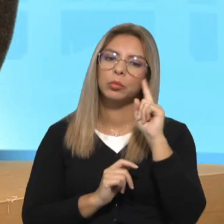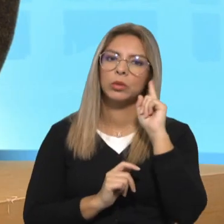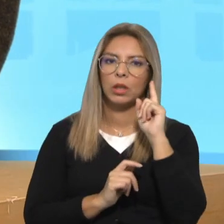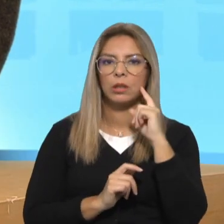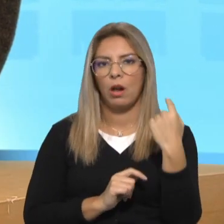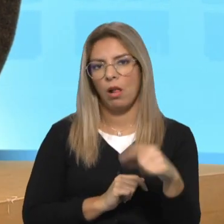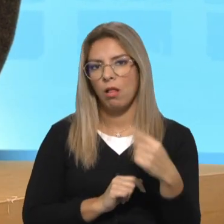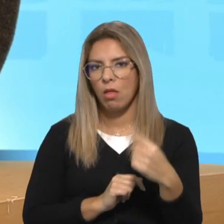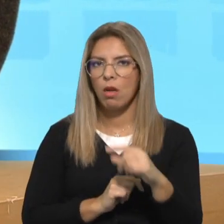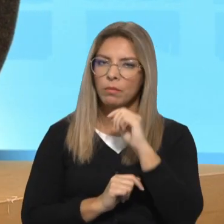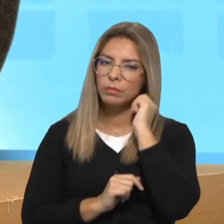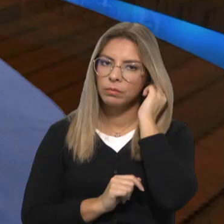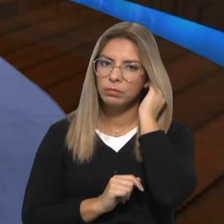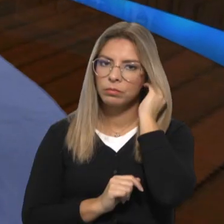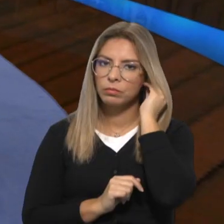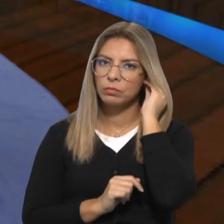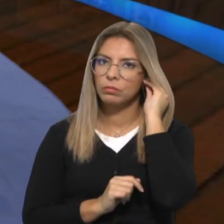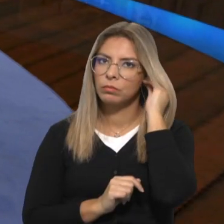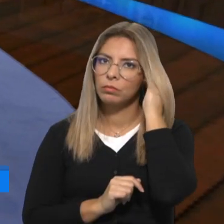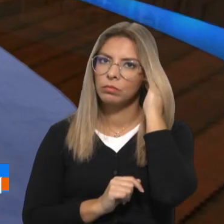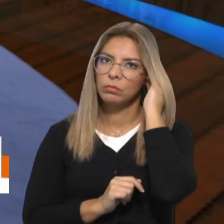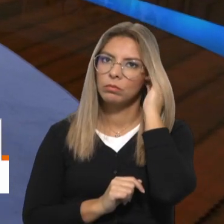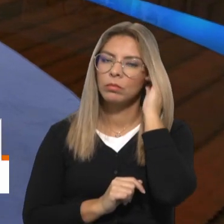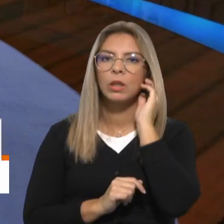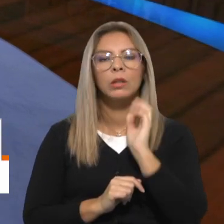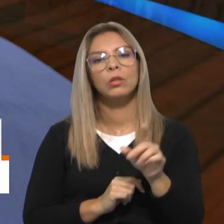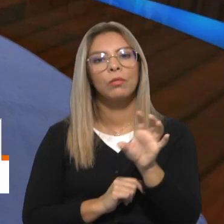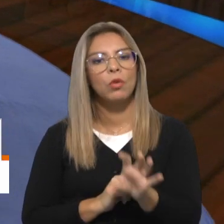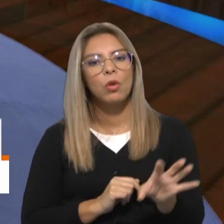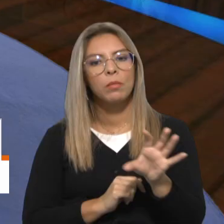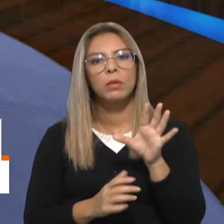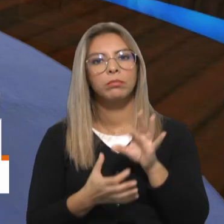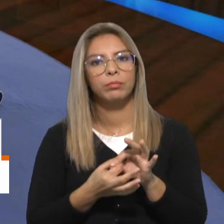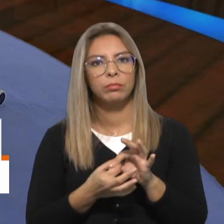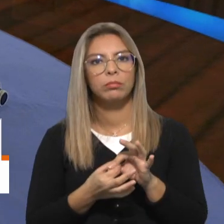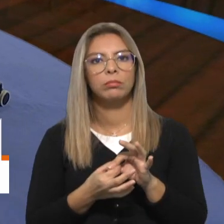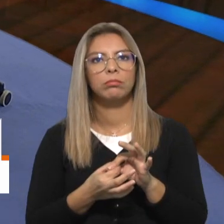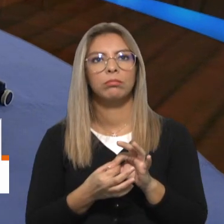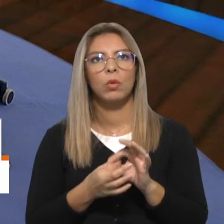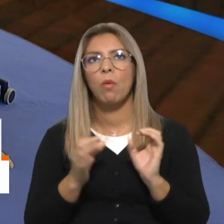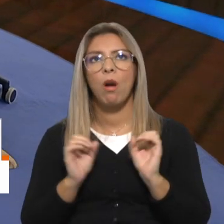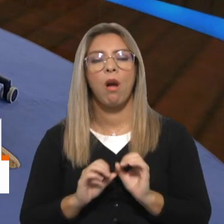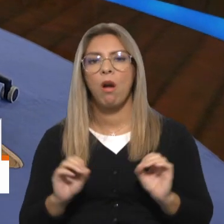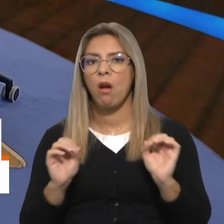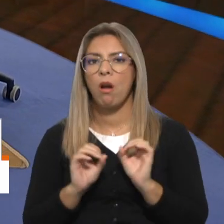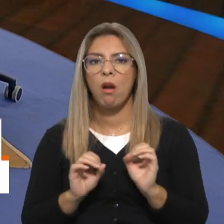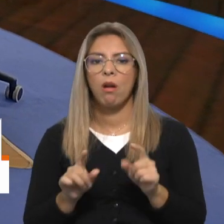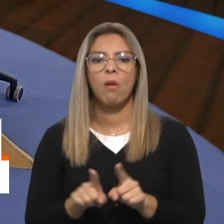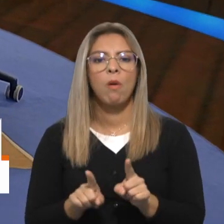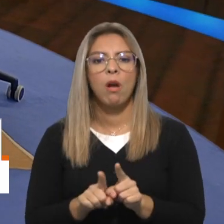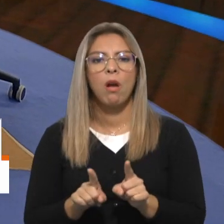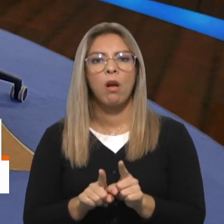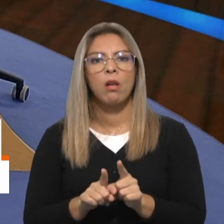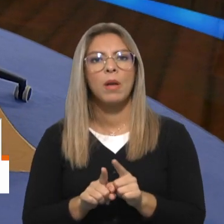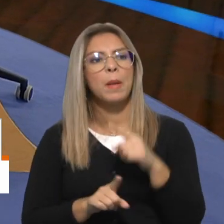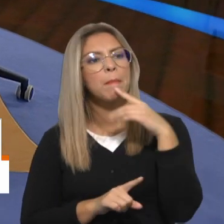é? Ouvir as várias perspectivas, sempre no pressuposto que não há nenhum mal, de uma má intenção